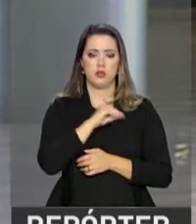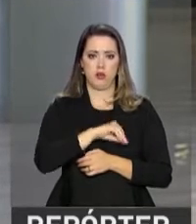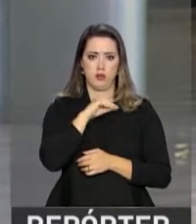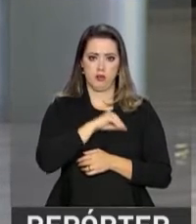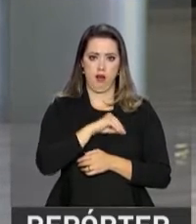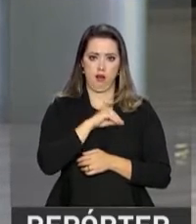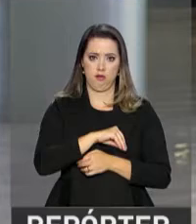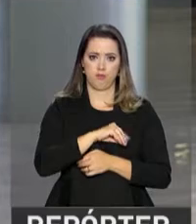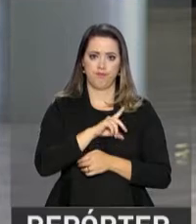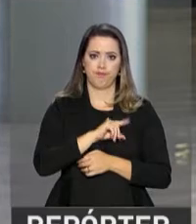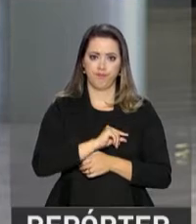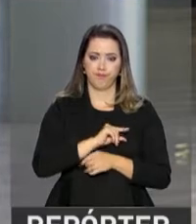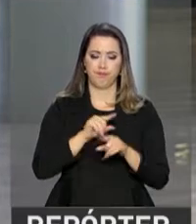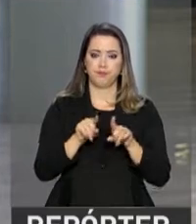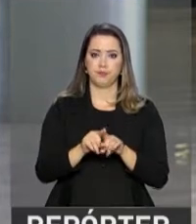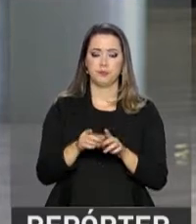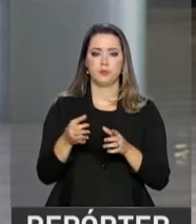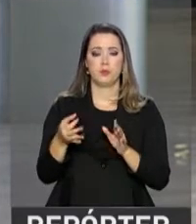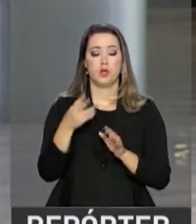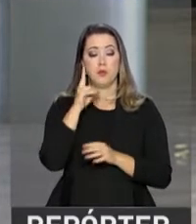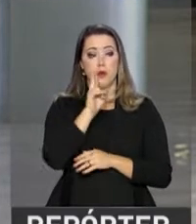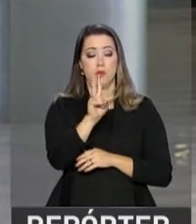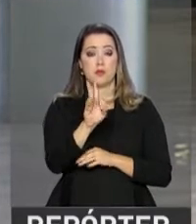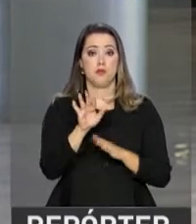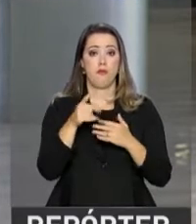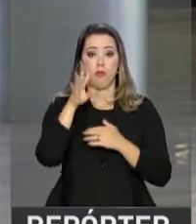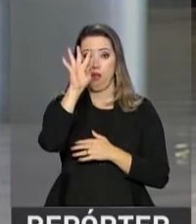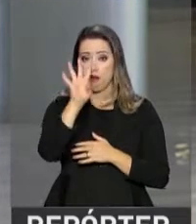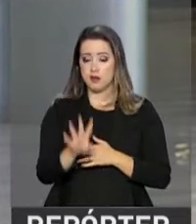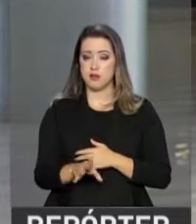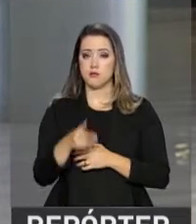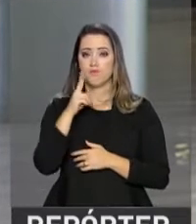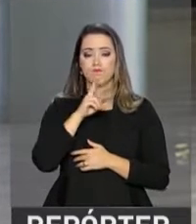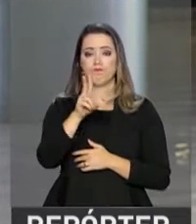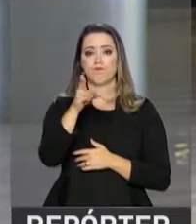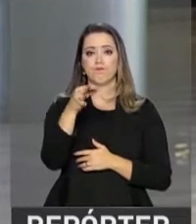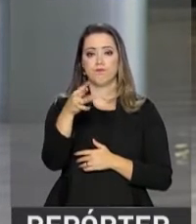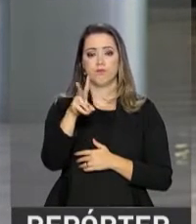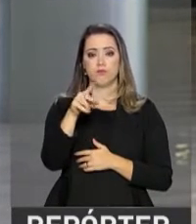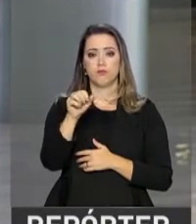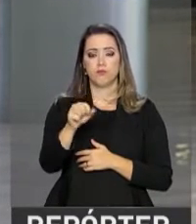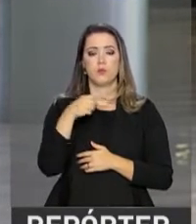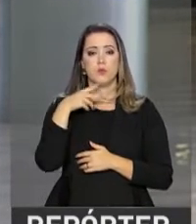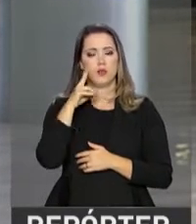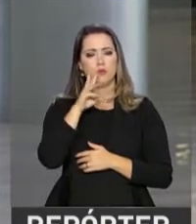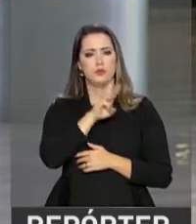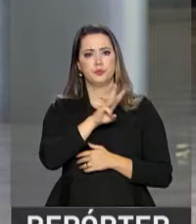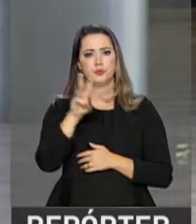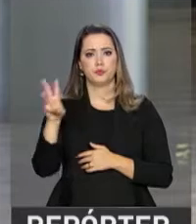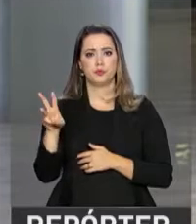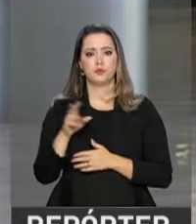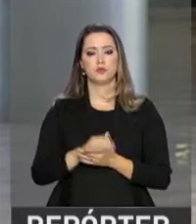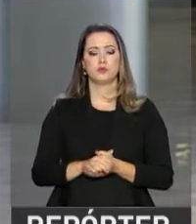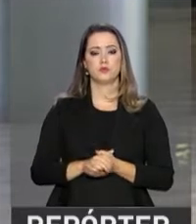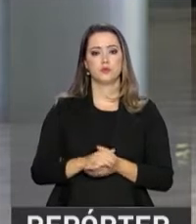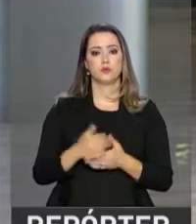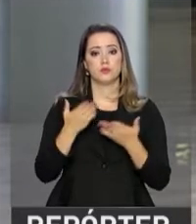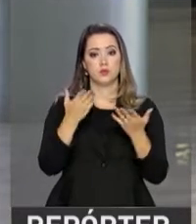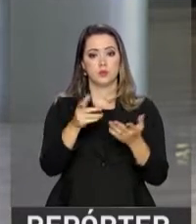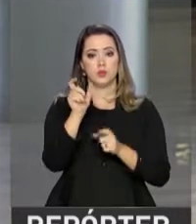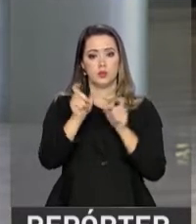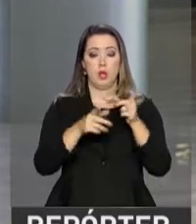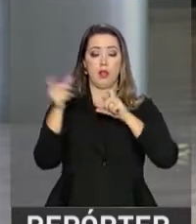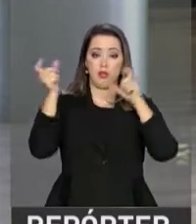E a consulta para as vagas foi aberta na última segunda-feira, dia 29, através da página do programa na internet. E você,